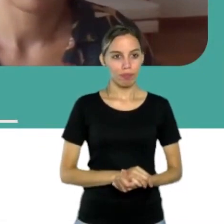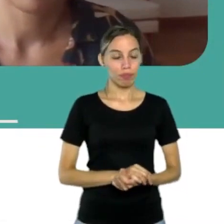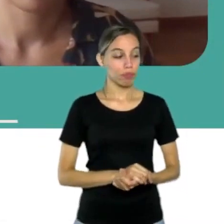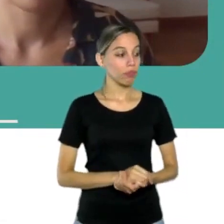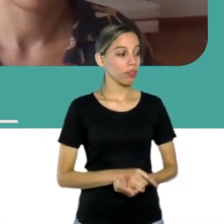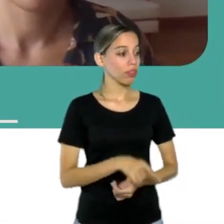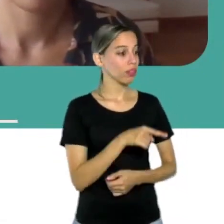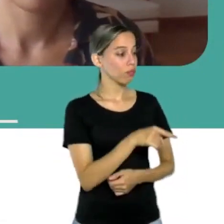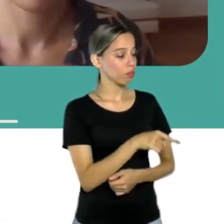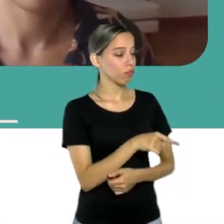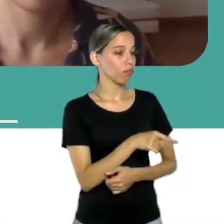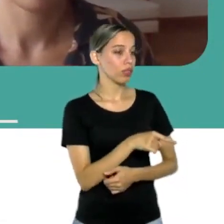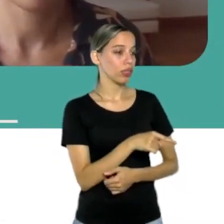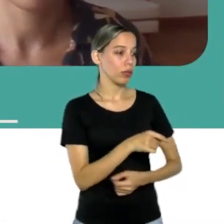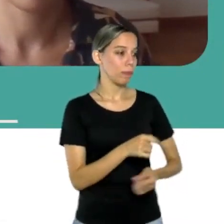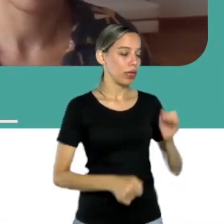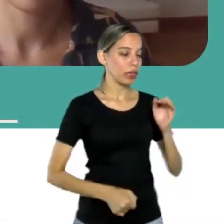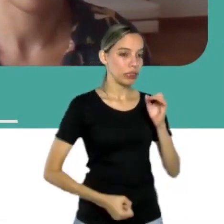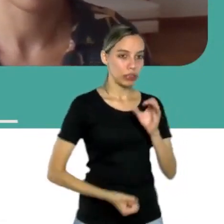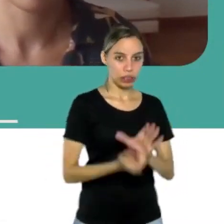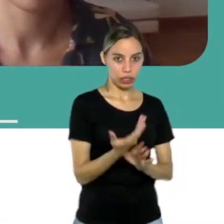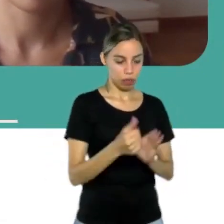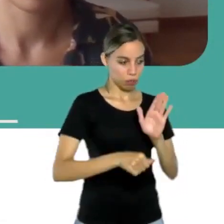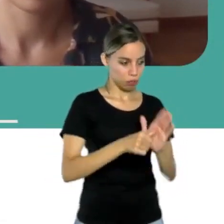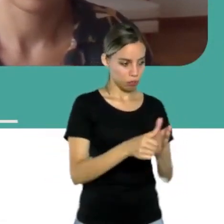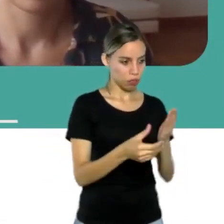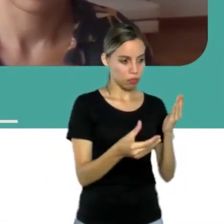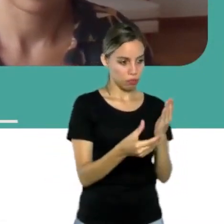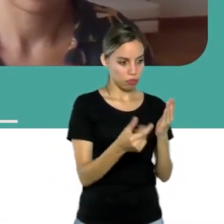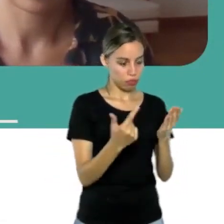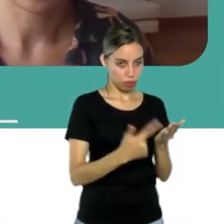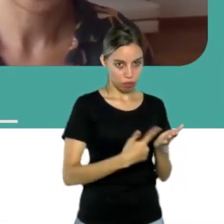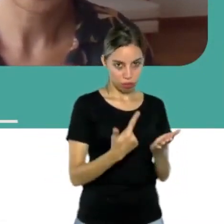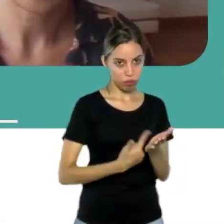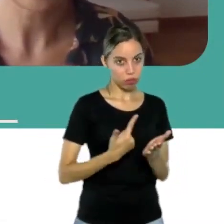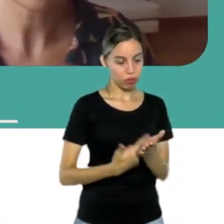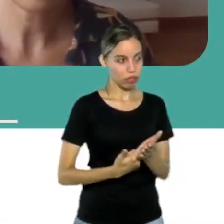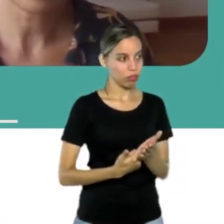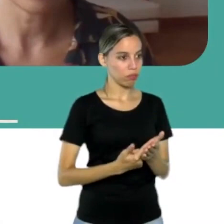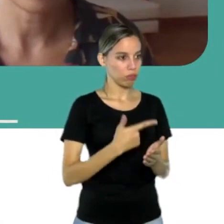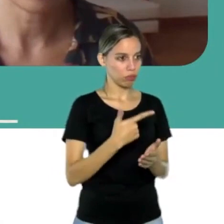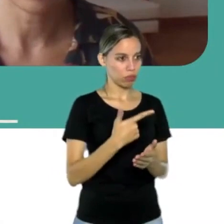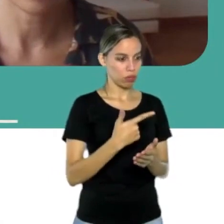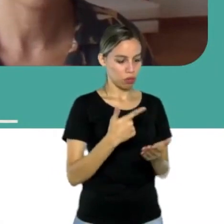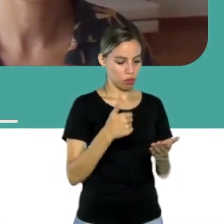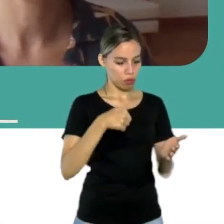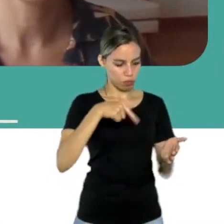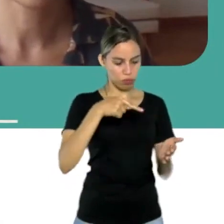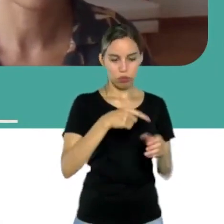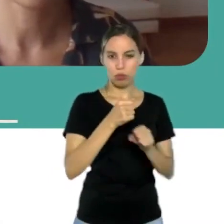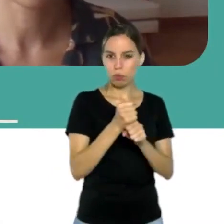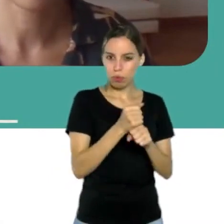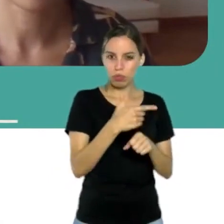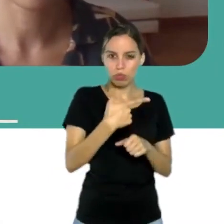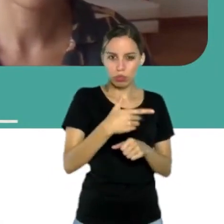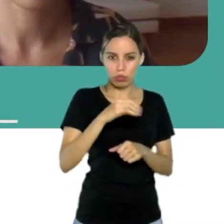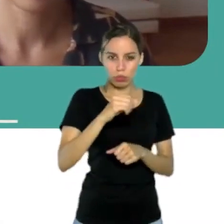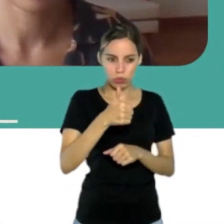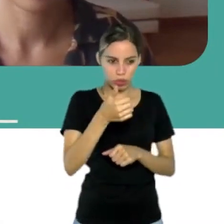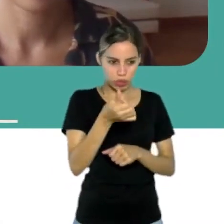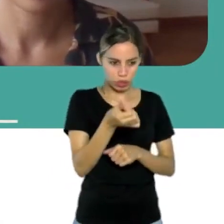seu primeiro lançamento, Elisa, desse livro que foi de 2016, né? O Caderno